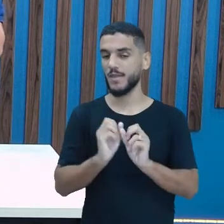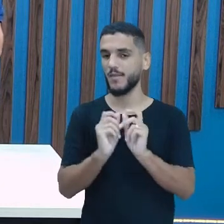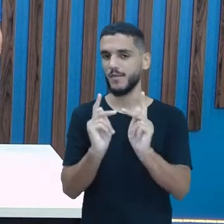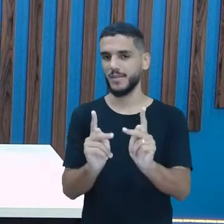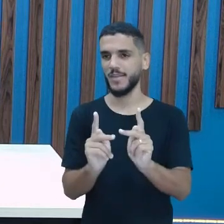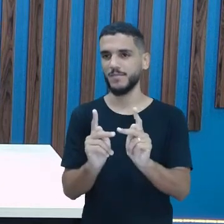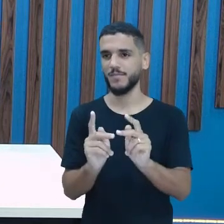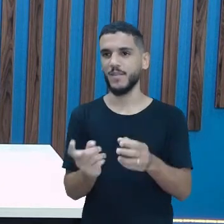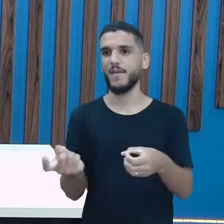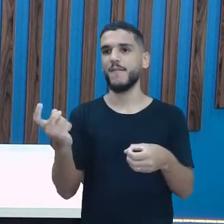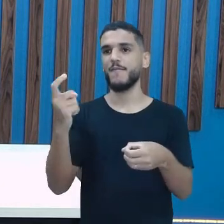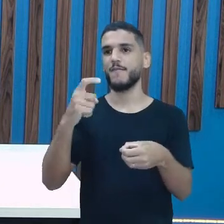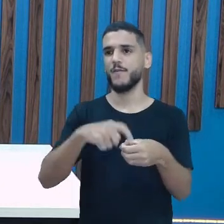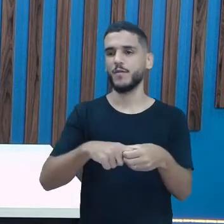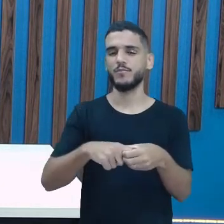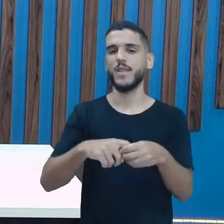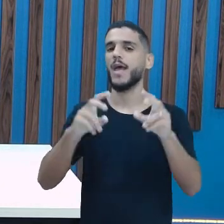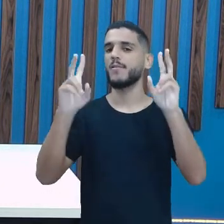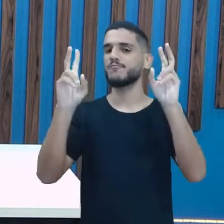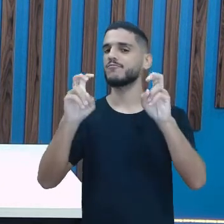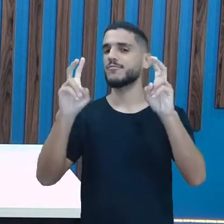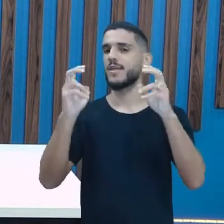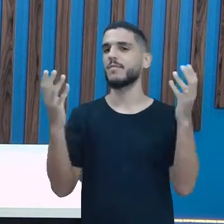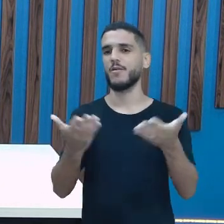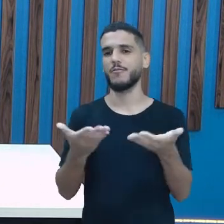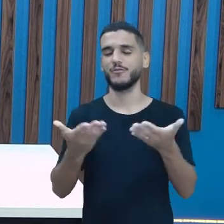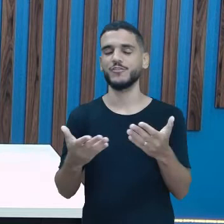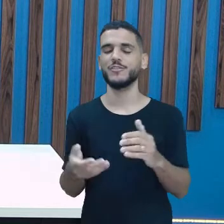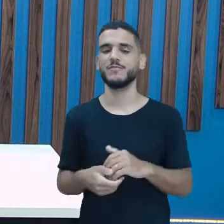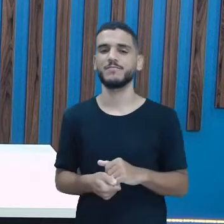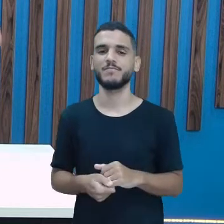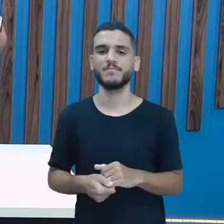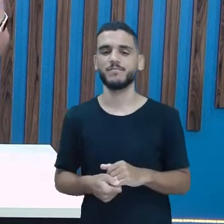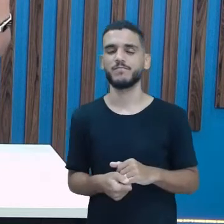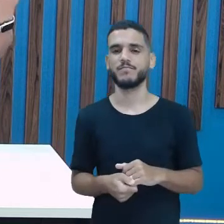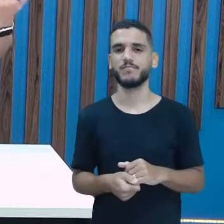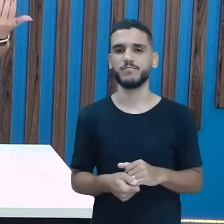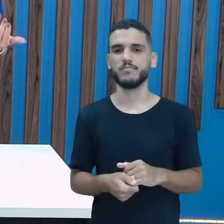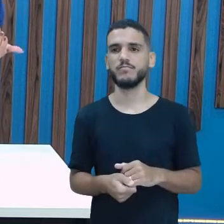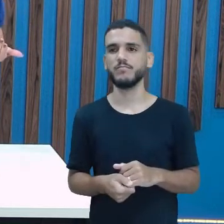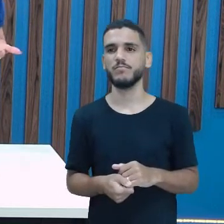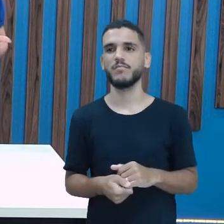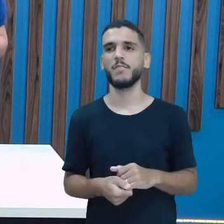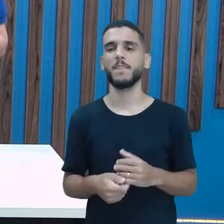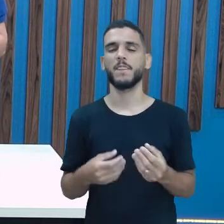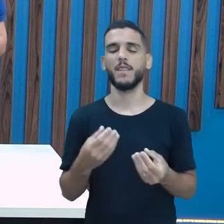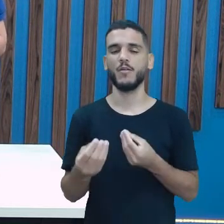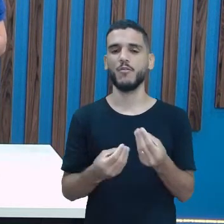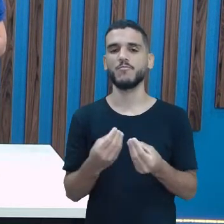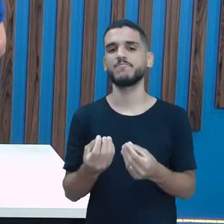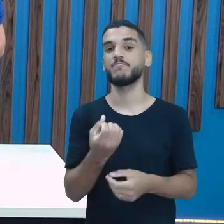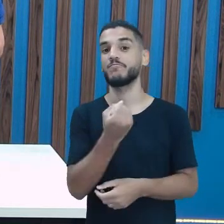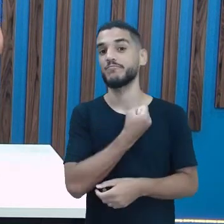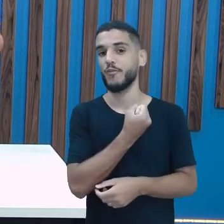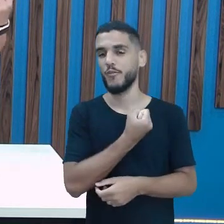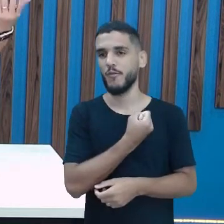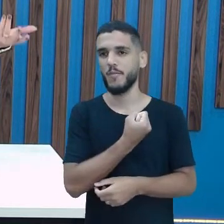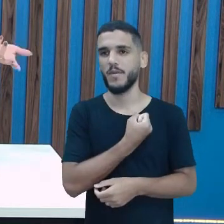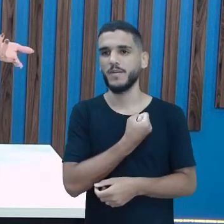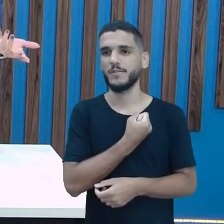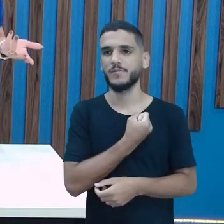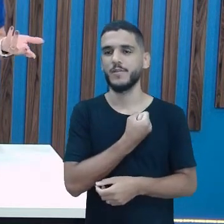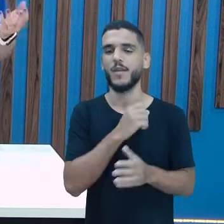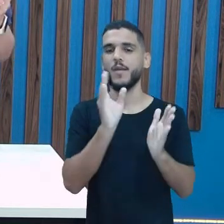vamos retomar aqui o que vai ser trabalhado hoje em nossa aula. Vamos falar sobre a unidade temática números e